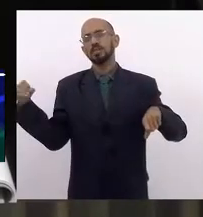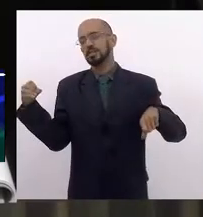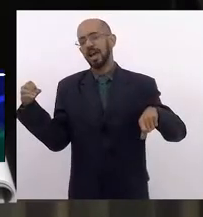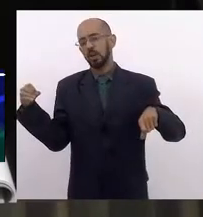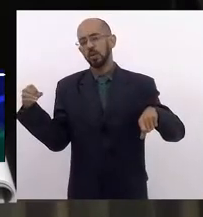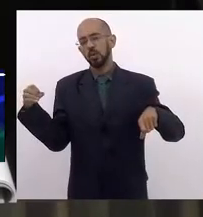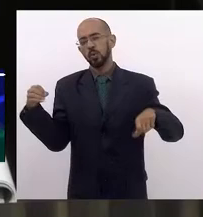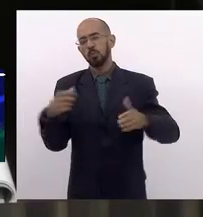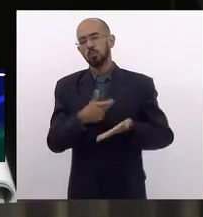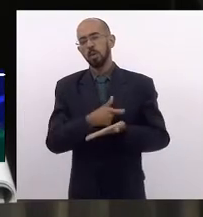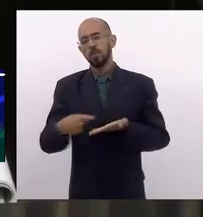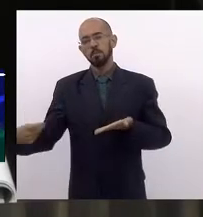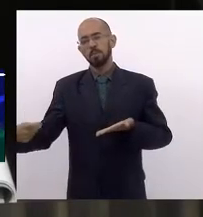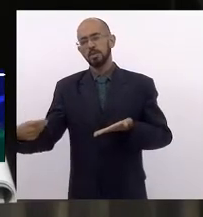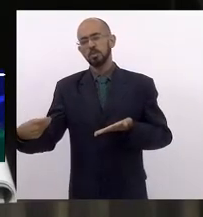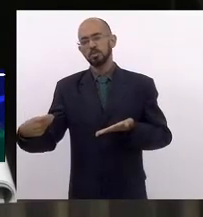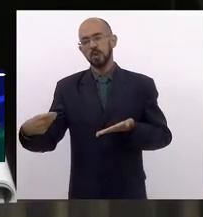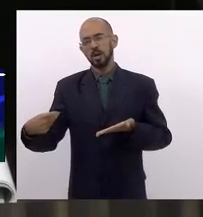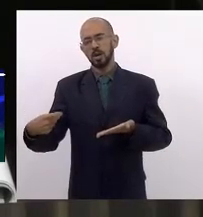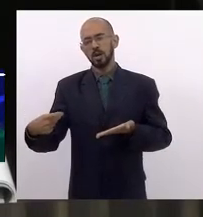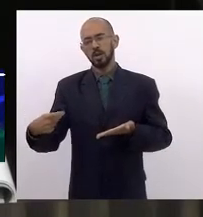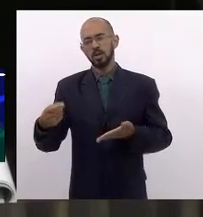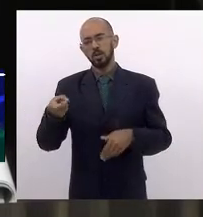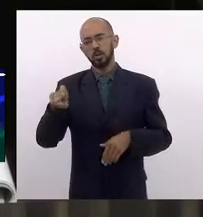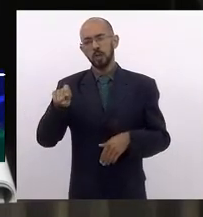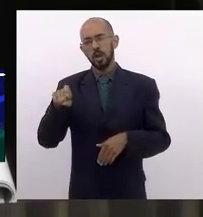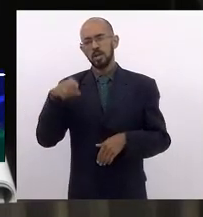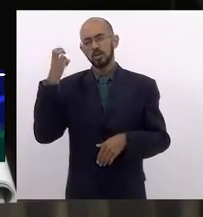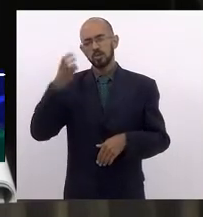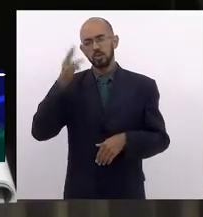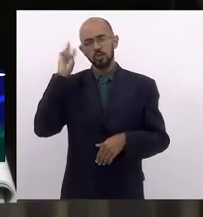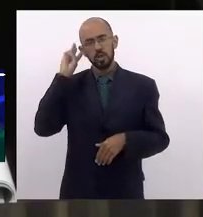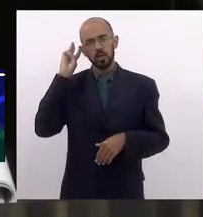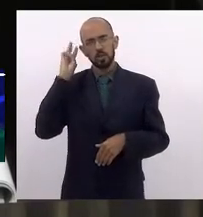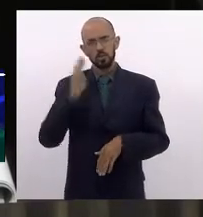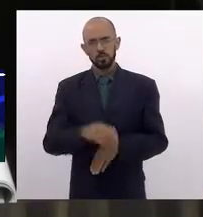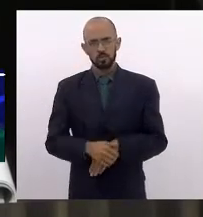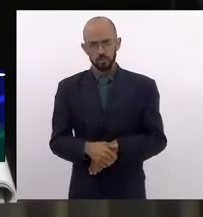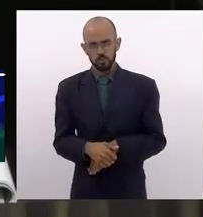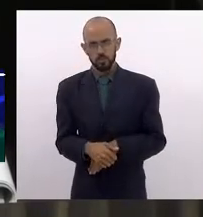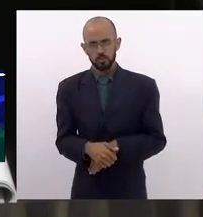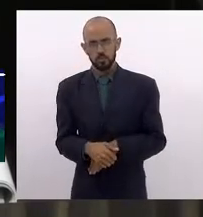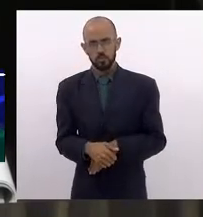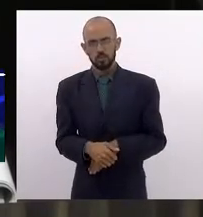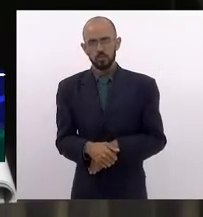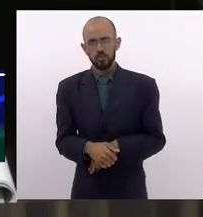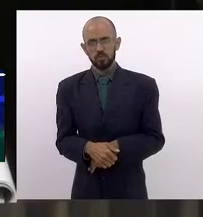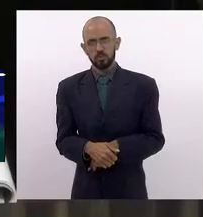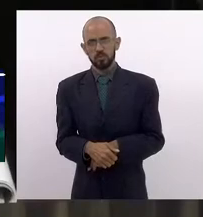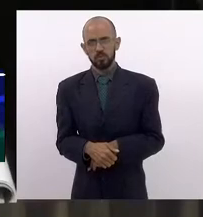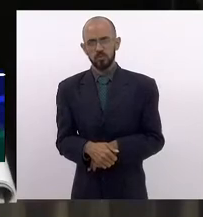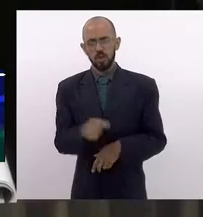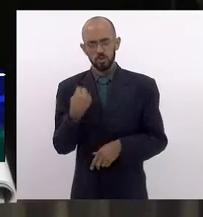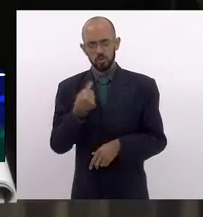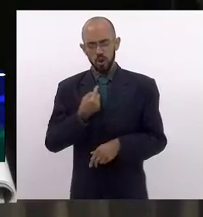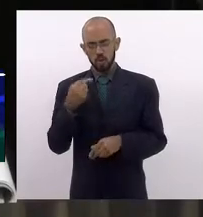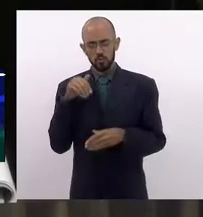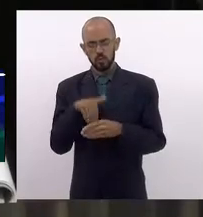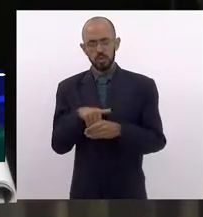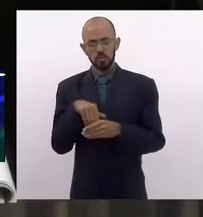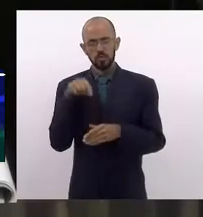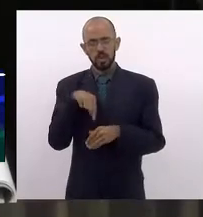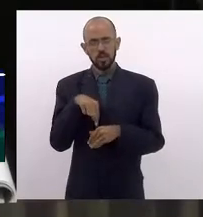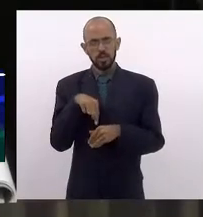foi 69 a 0 para o impitiman do Wilson Wilson o W2 Nós voltamos aqui